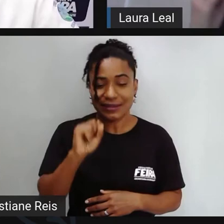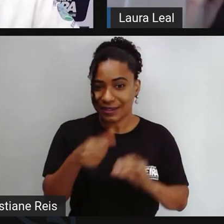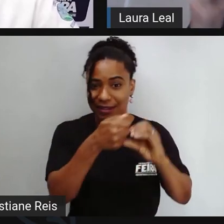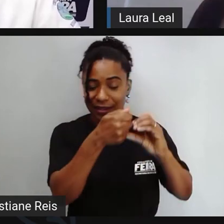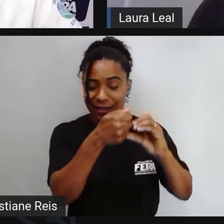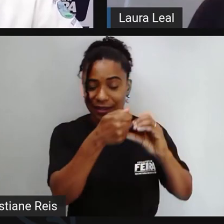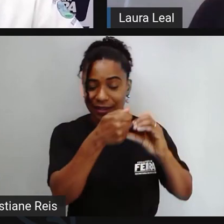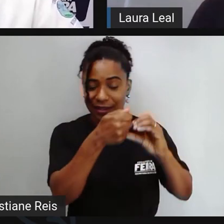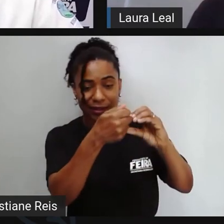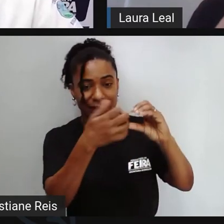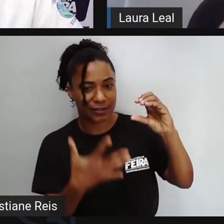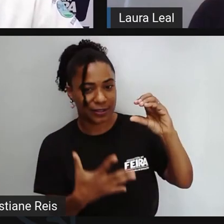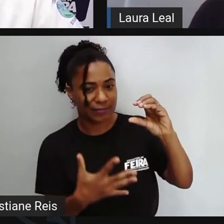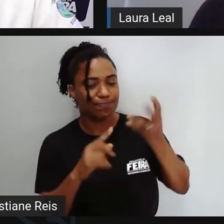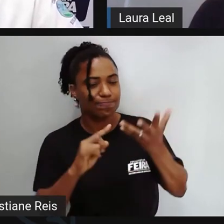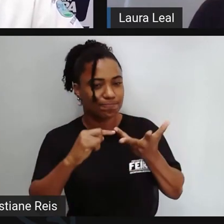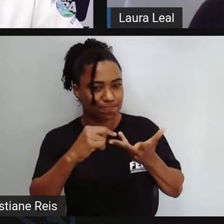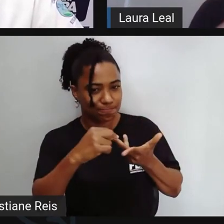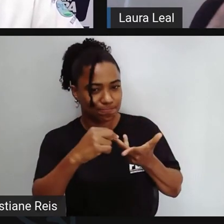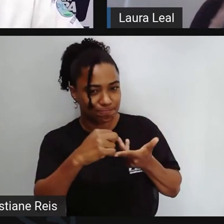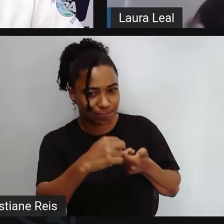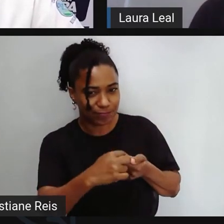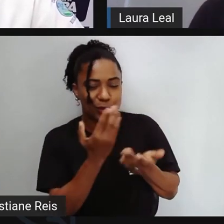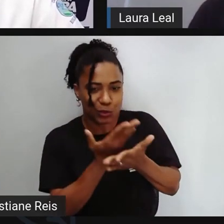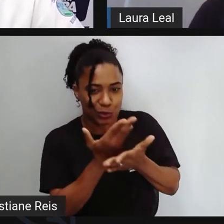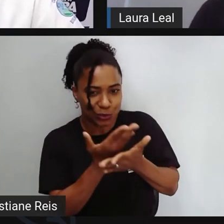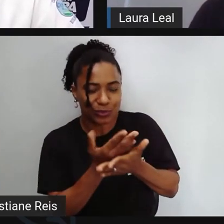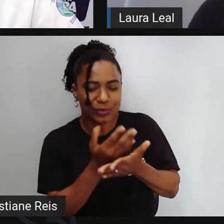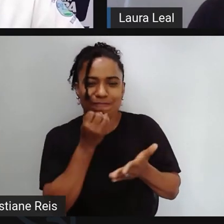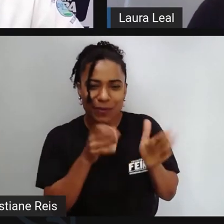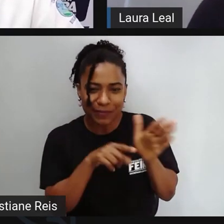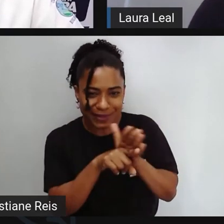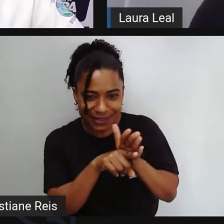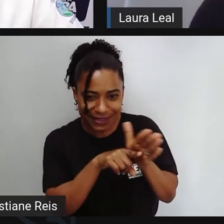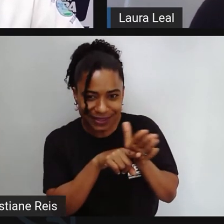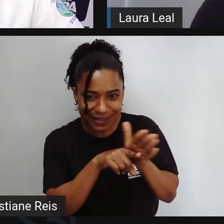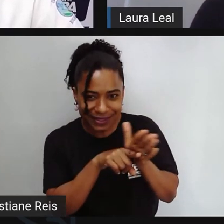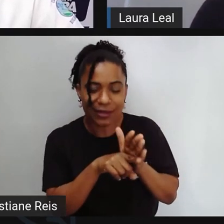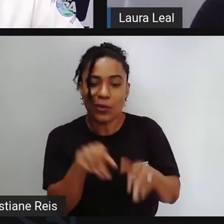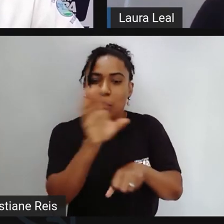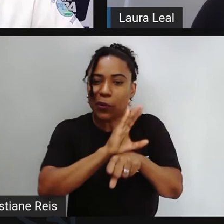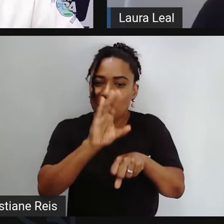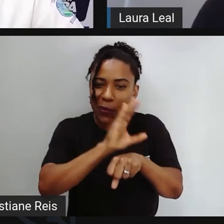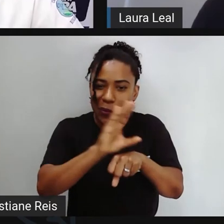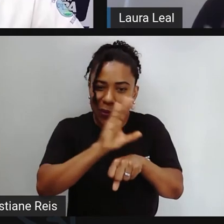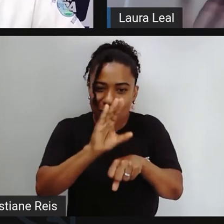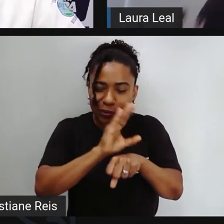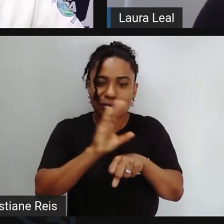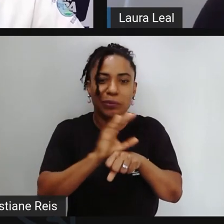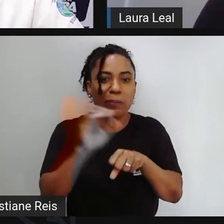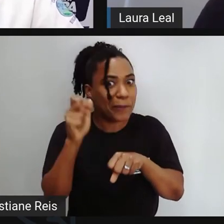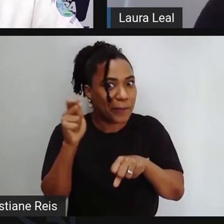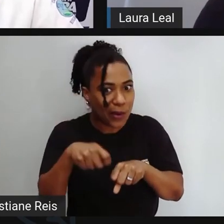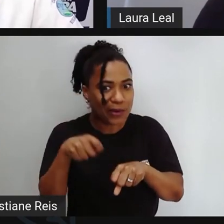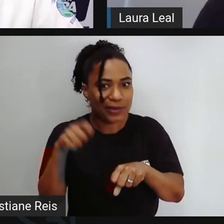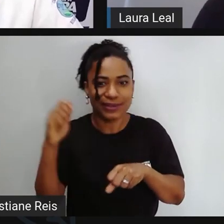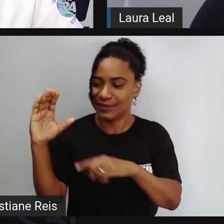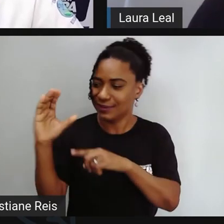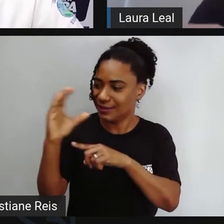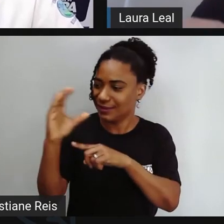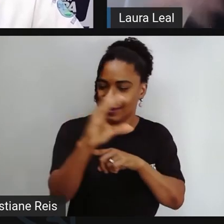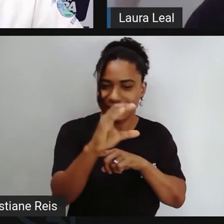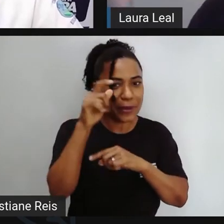características, manda ver, estuda muito, pesquisem sobre os cursos que te permitem fazer ciência numa área que você tem